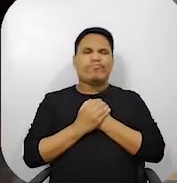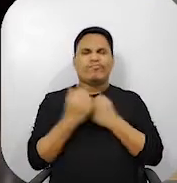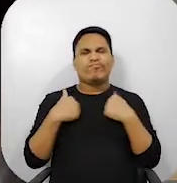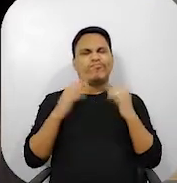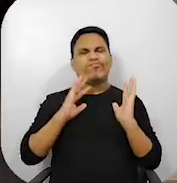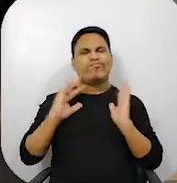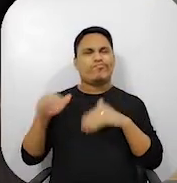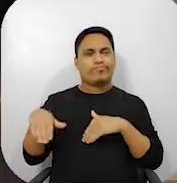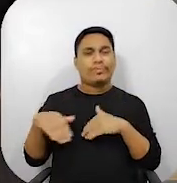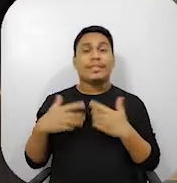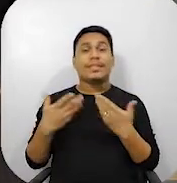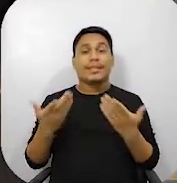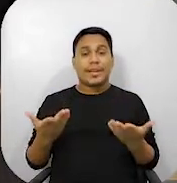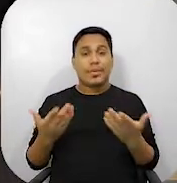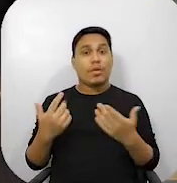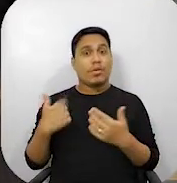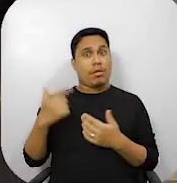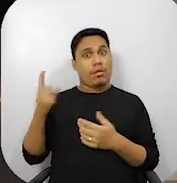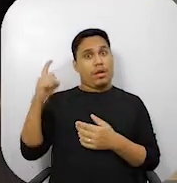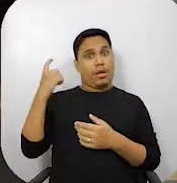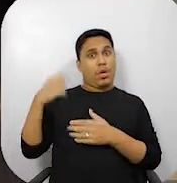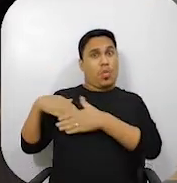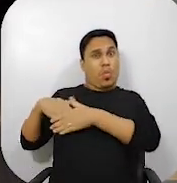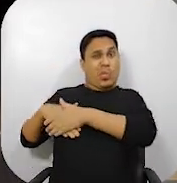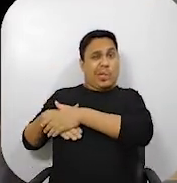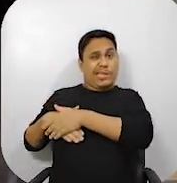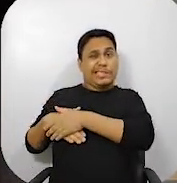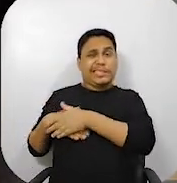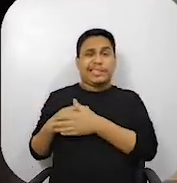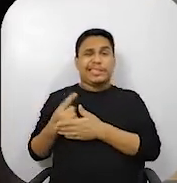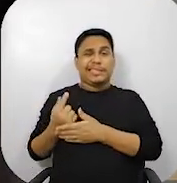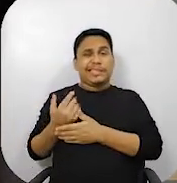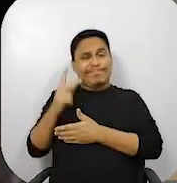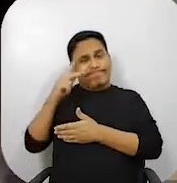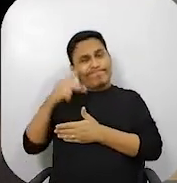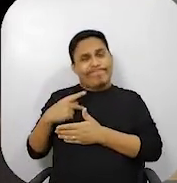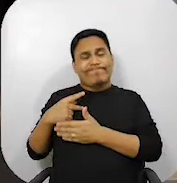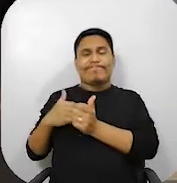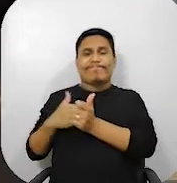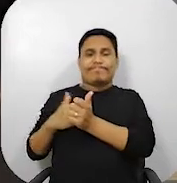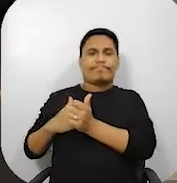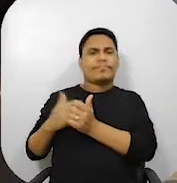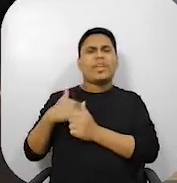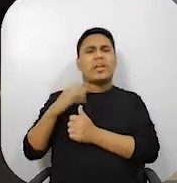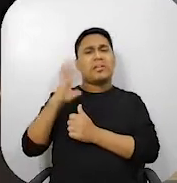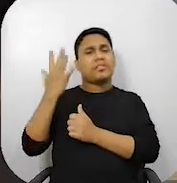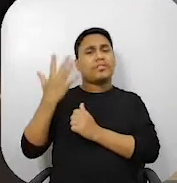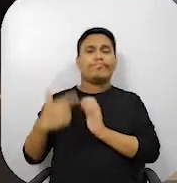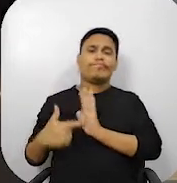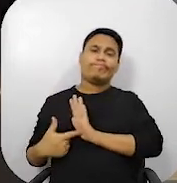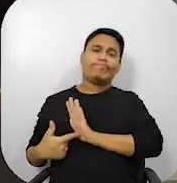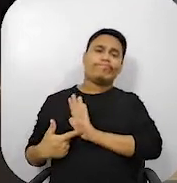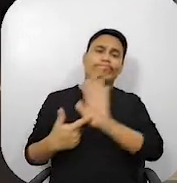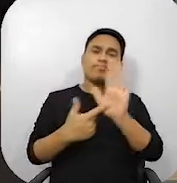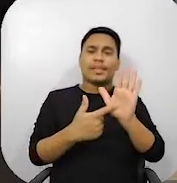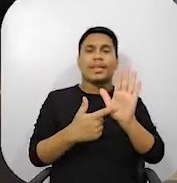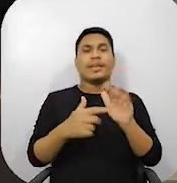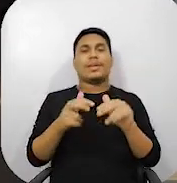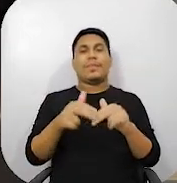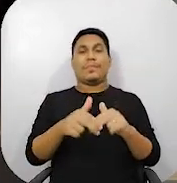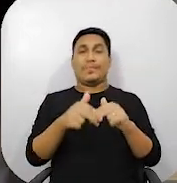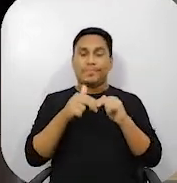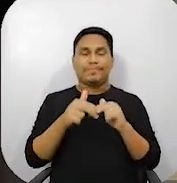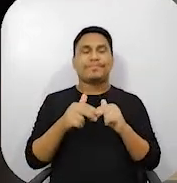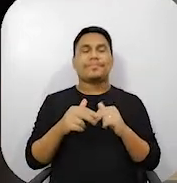tudo era um negócio assim que eu guardava nos meus meus caderninhos né e um dia eu resolvi fazer uma